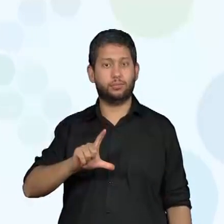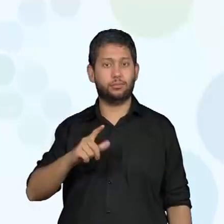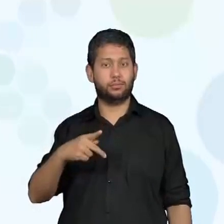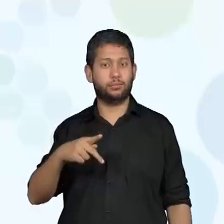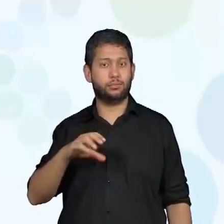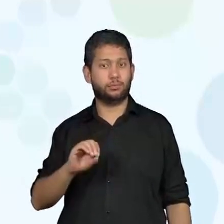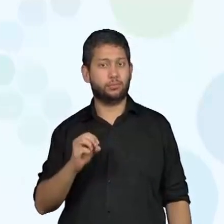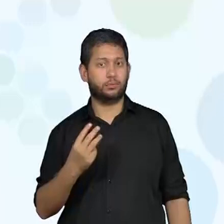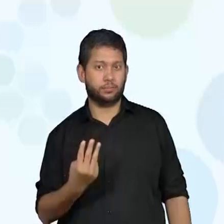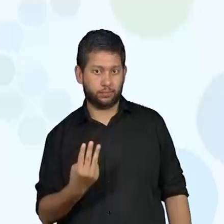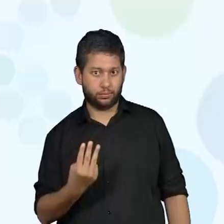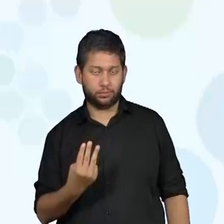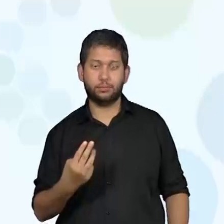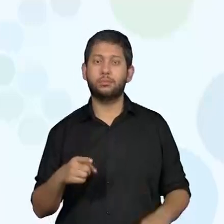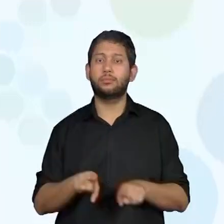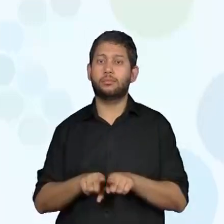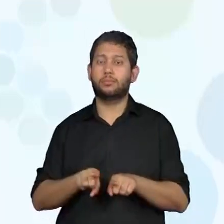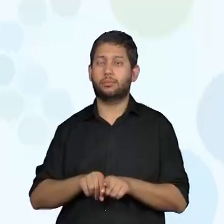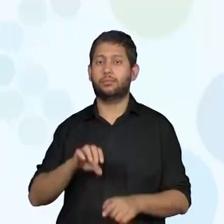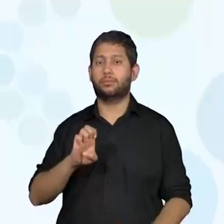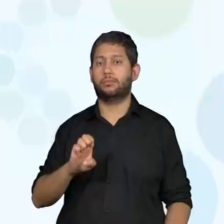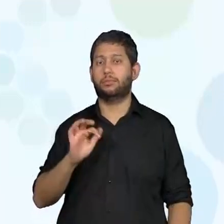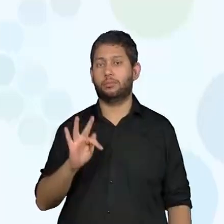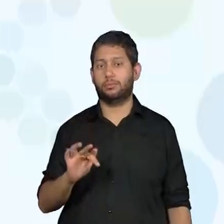EF35LP03 e a